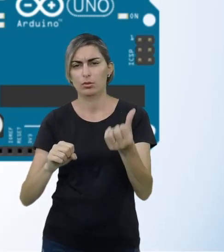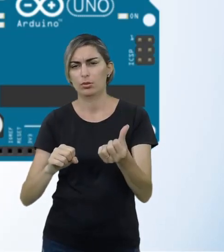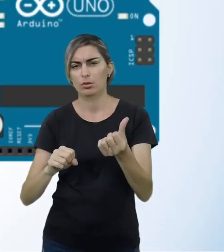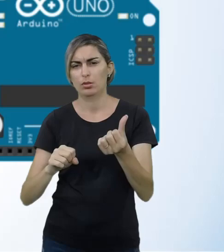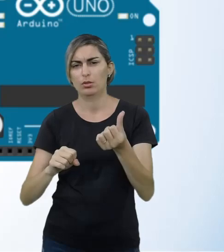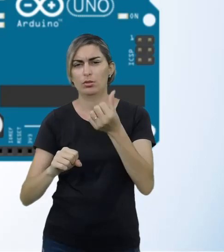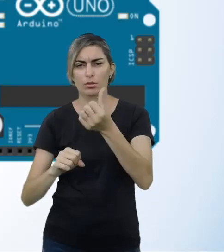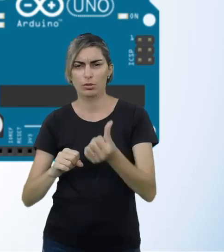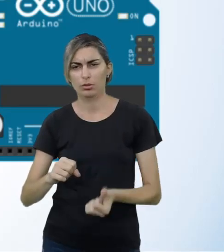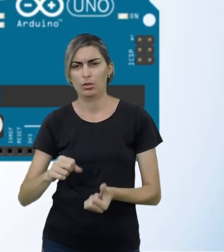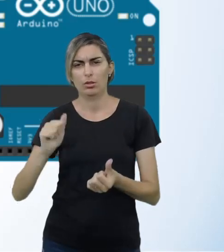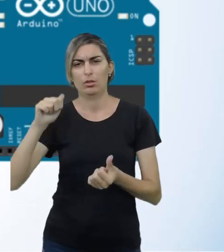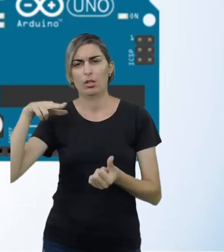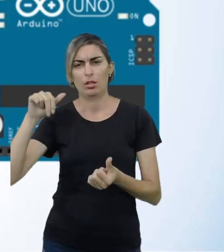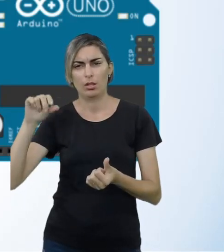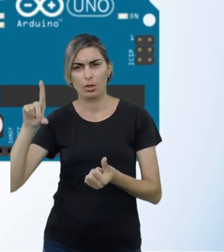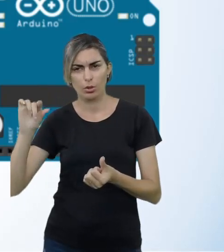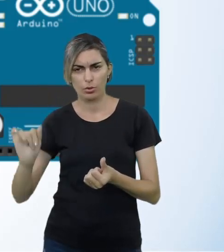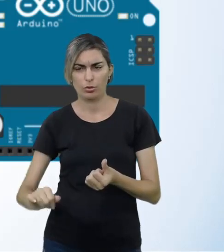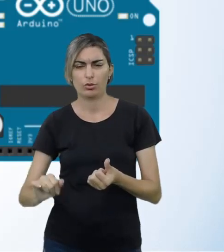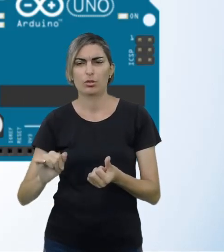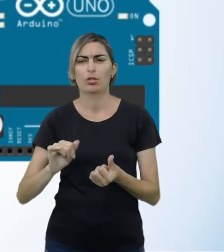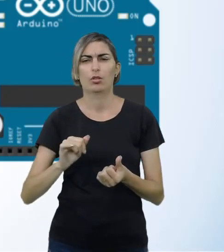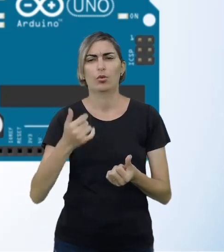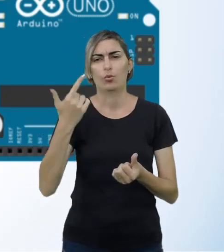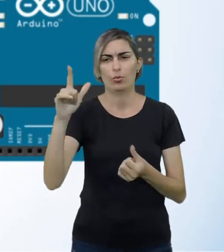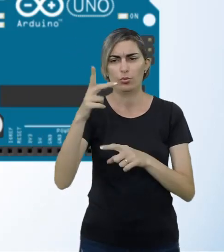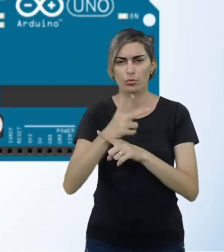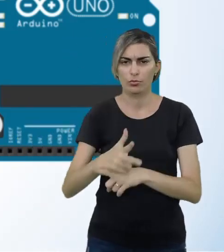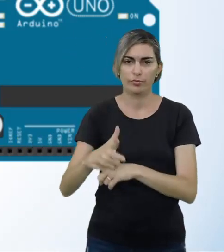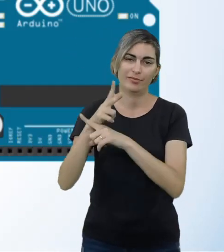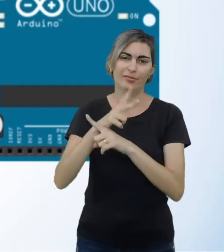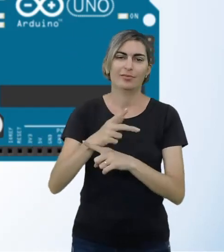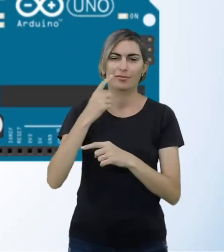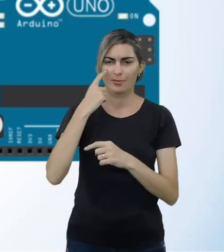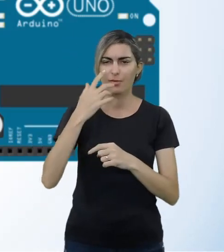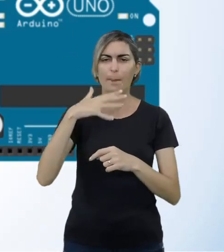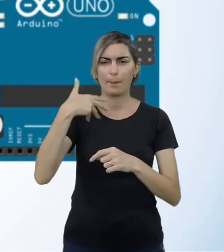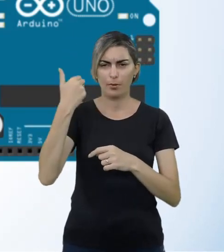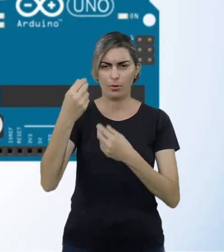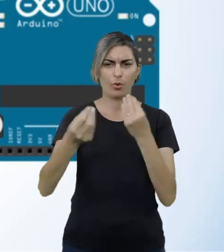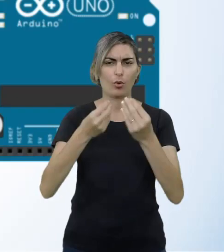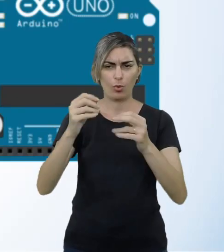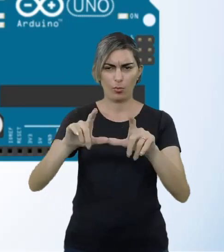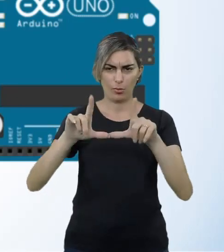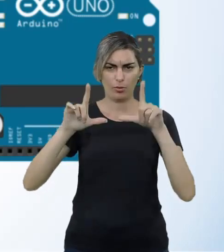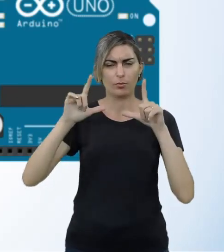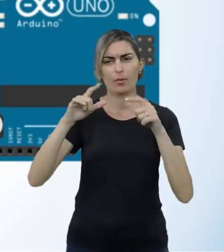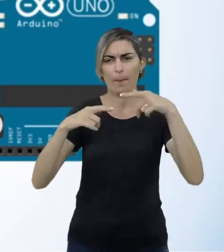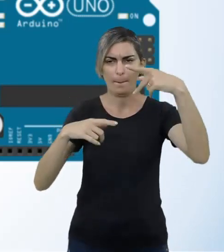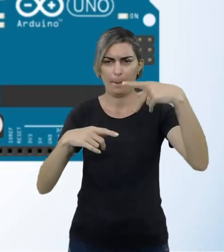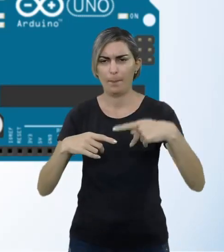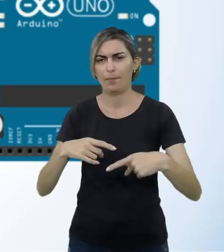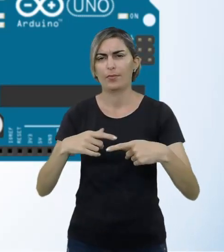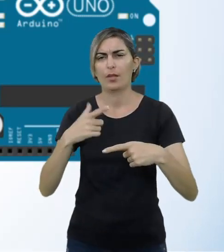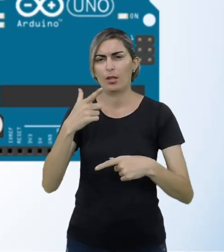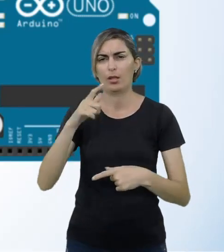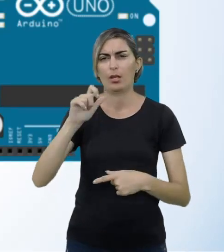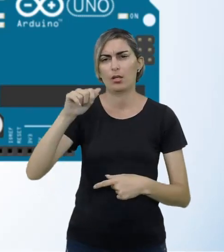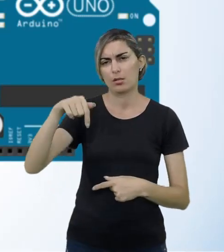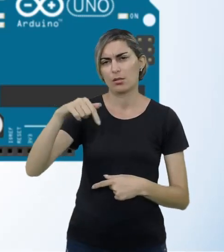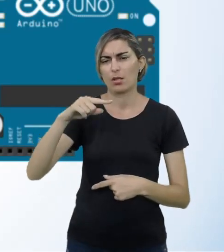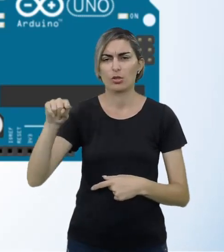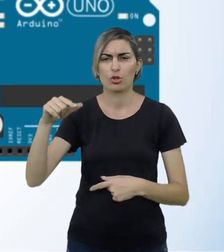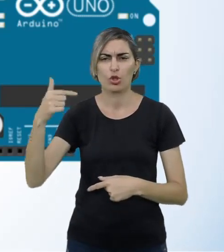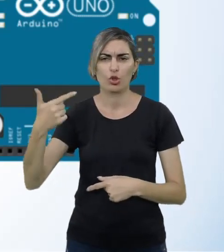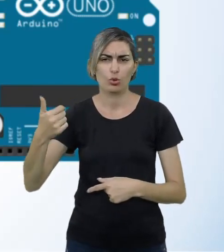6 PWM, 6 analógicas. Vocês viram nos outros vídeos ou verão melhor um pouco sobre essas portas. Mas ela tem uma alimentação de 7